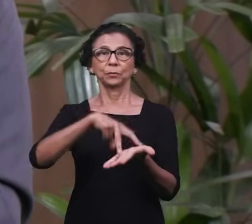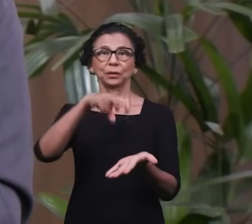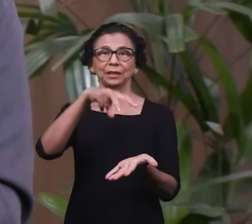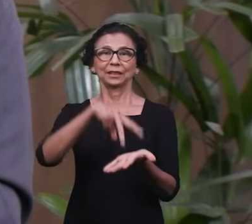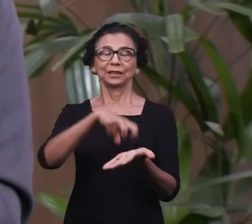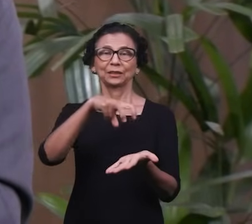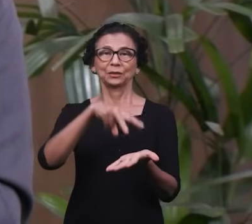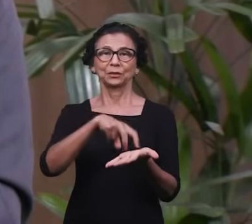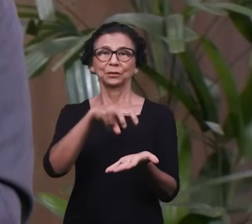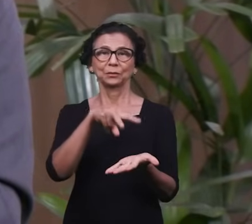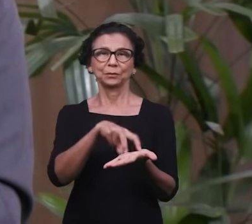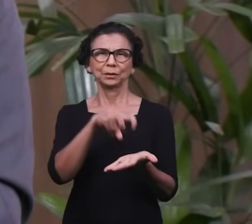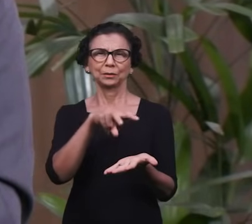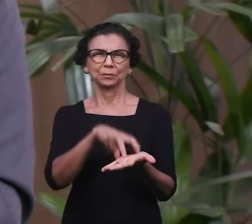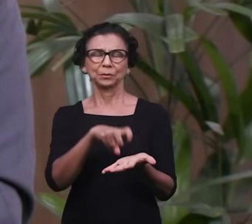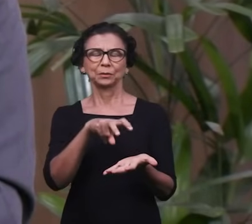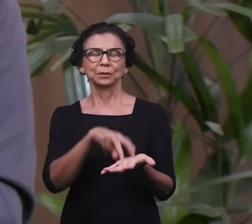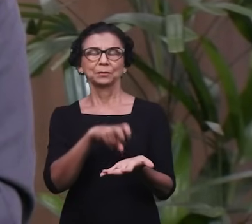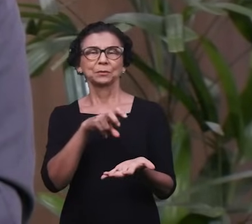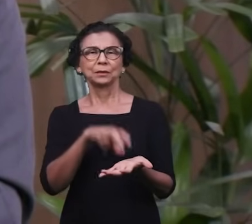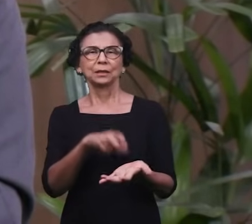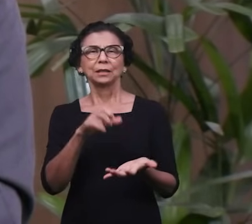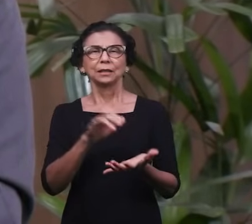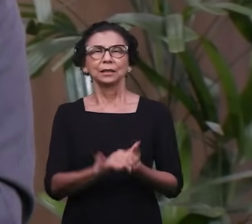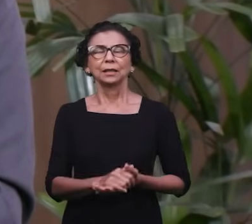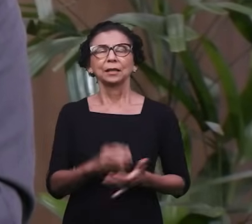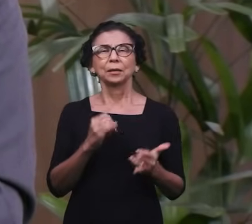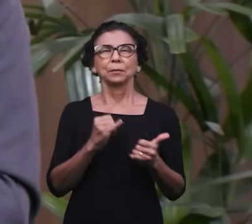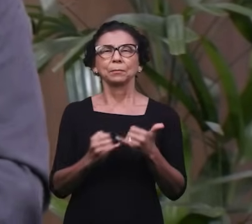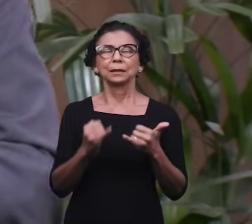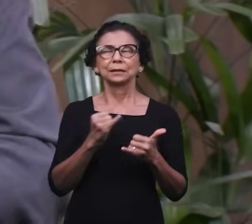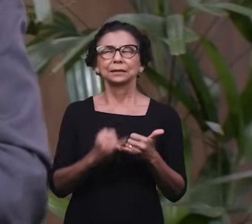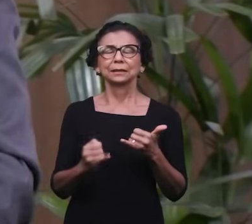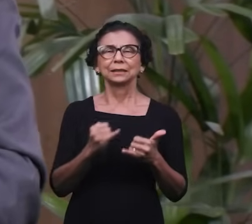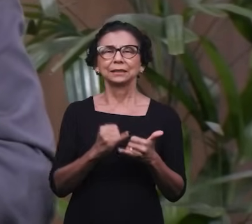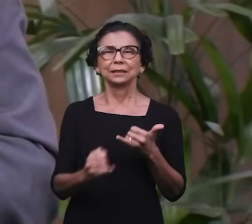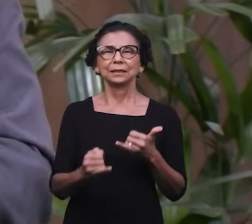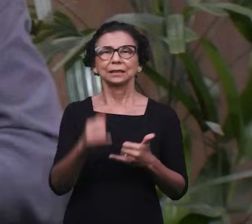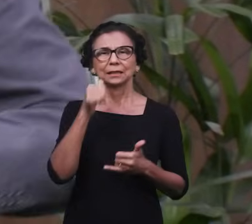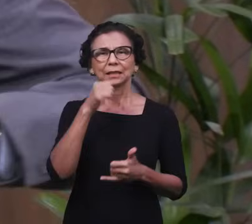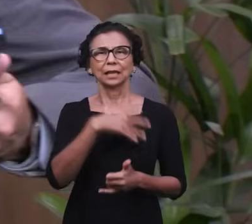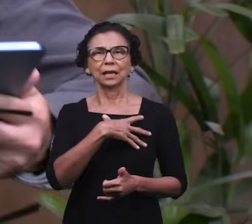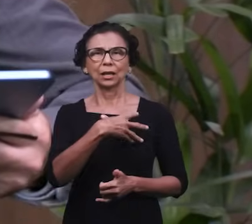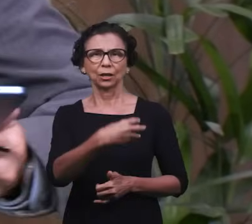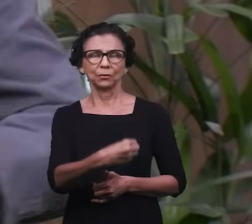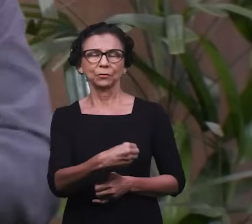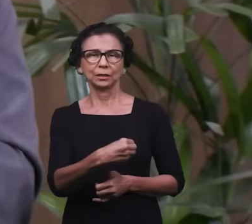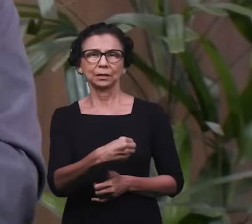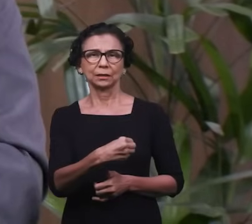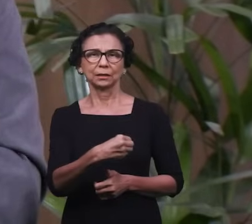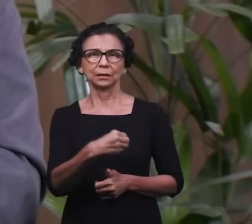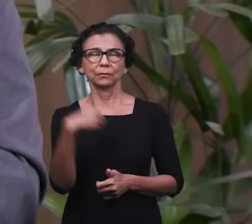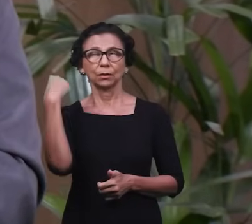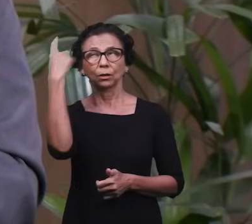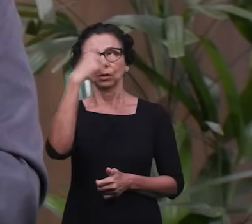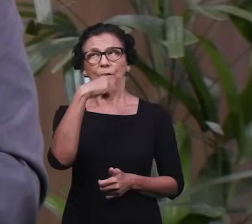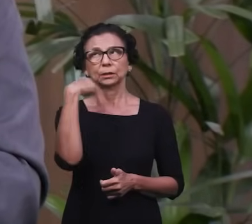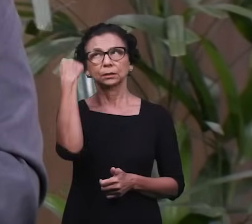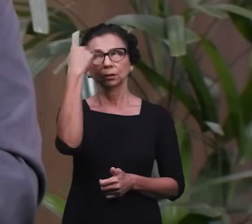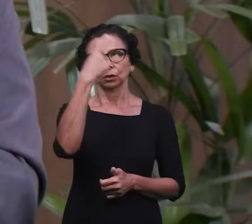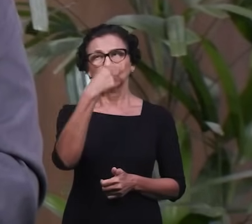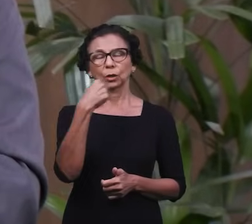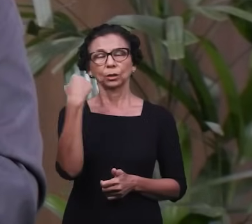impressão de que estava ali horas, né, em frente à TV e com uma bola embaixo, uma bola bem grandona, né? E ela